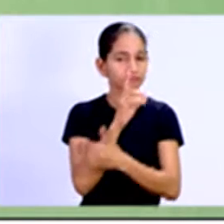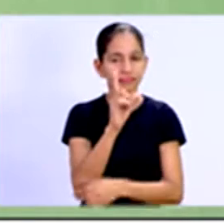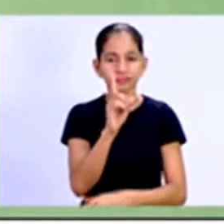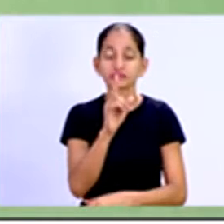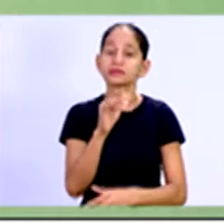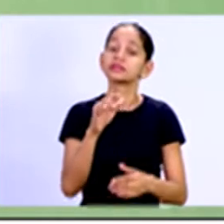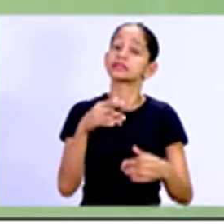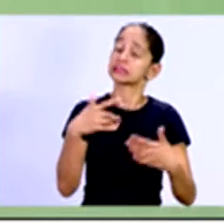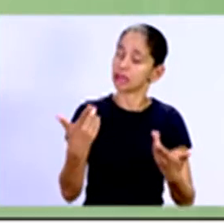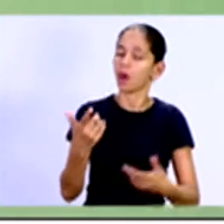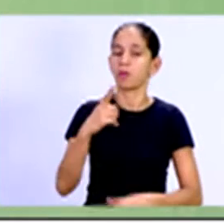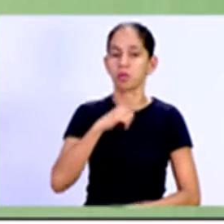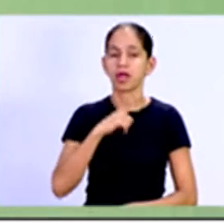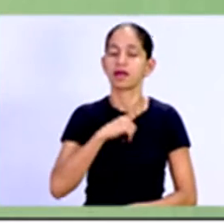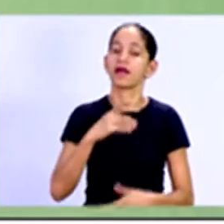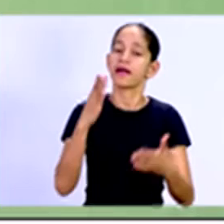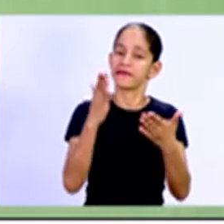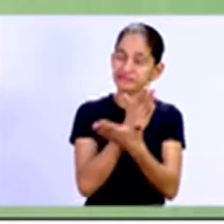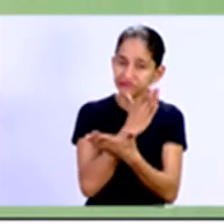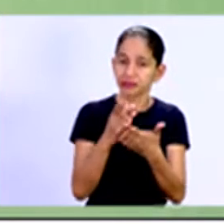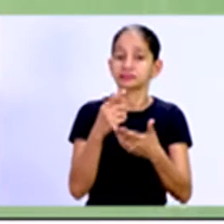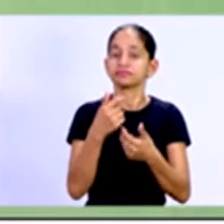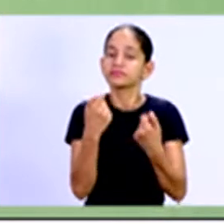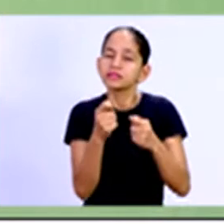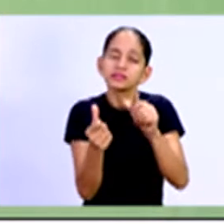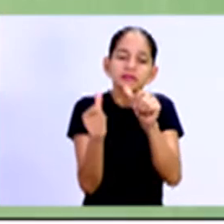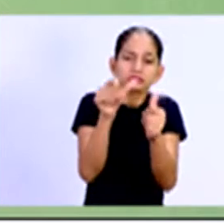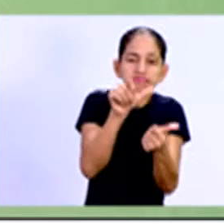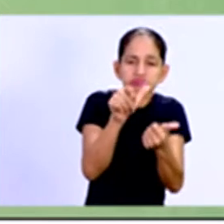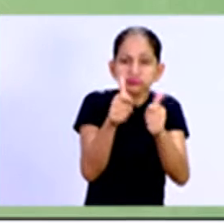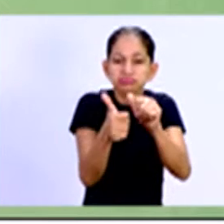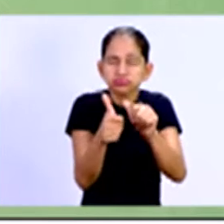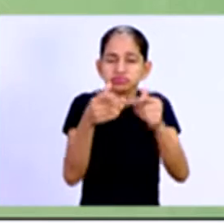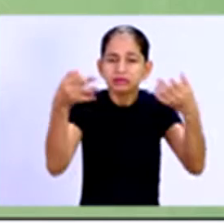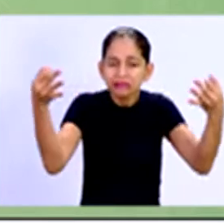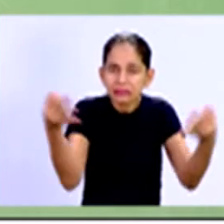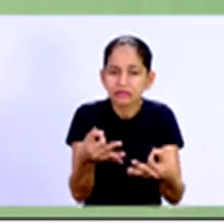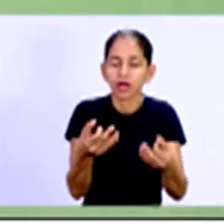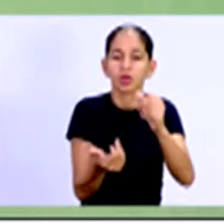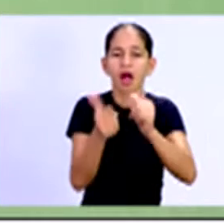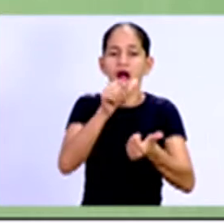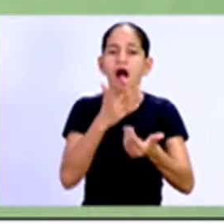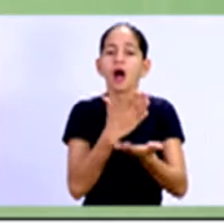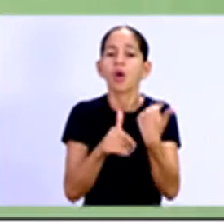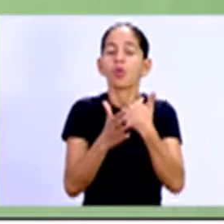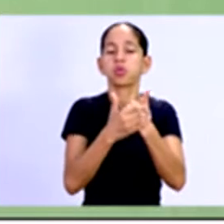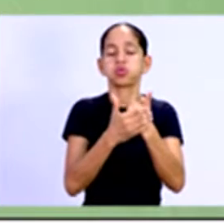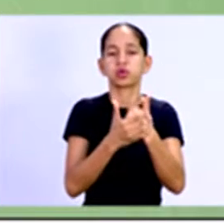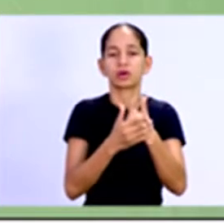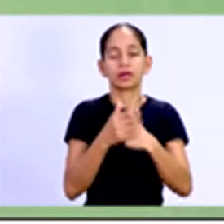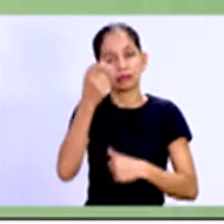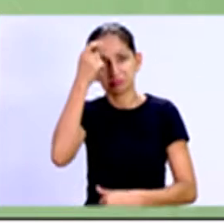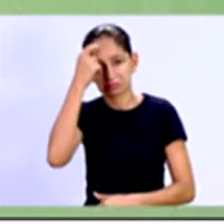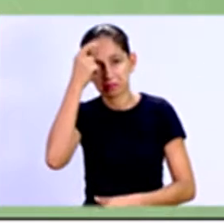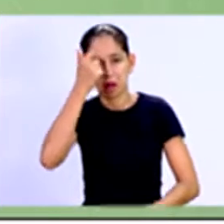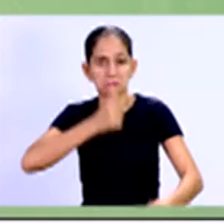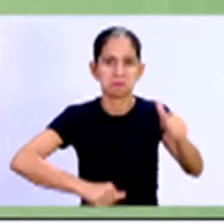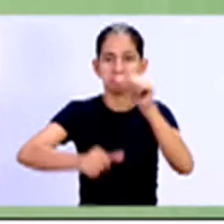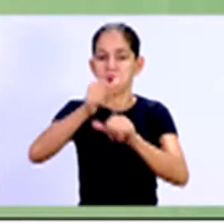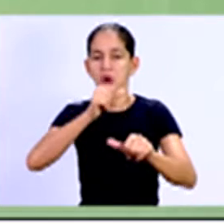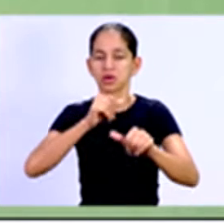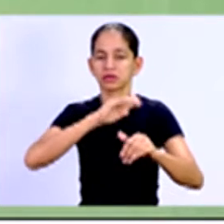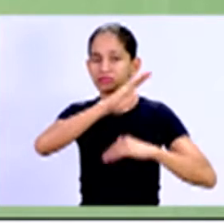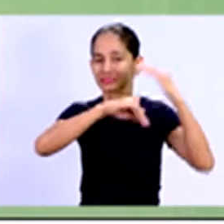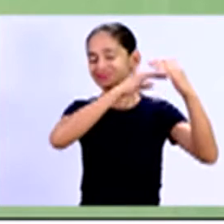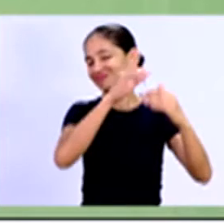existem critérios para avaliar o progresso moral. Então, mudar a moral não quer dizer que houve um